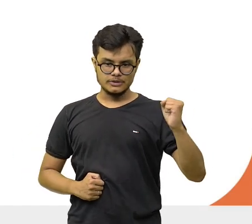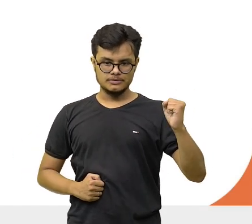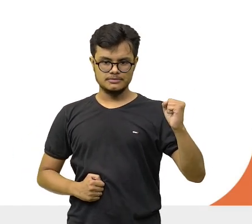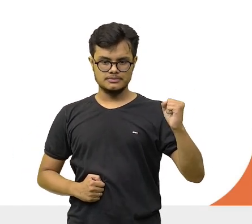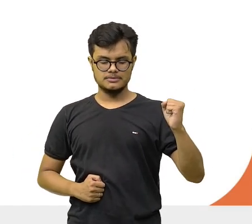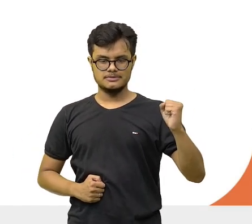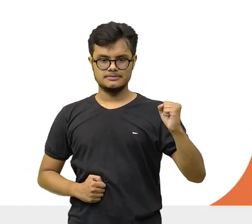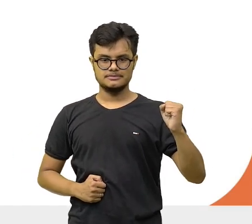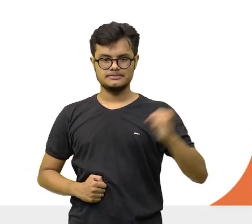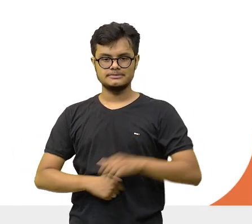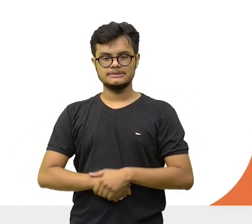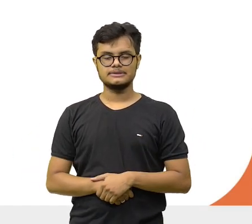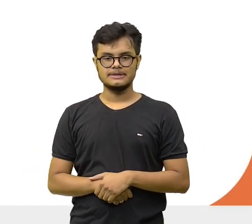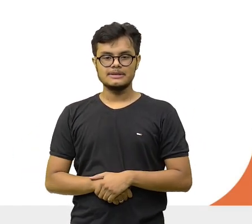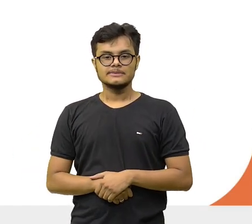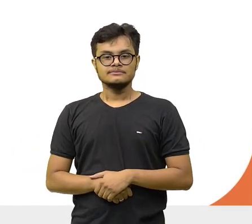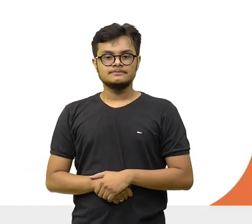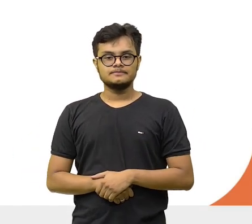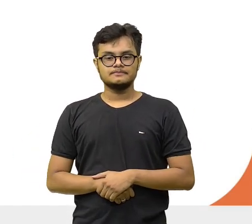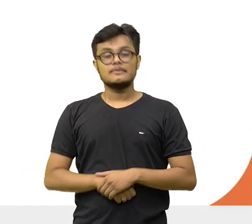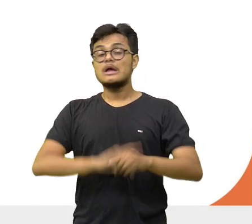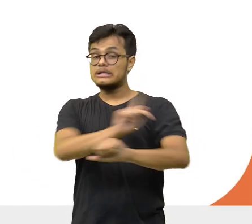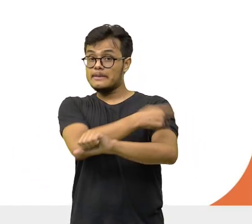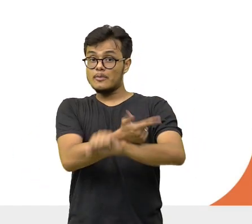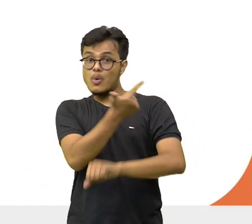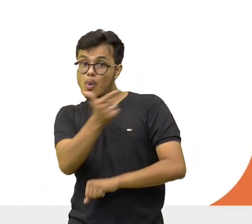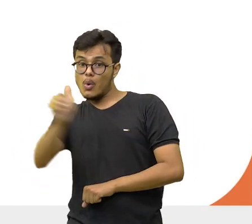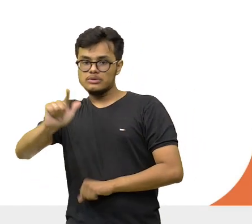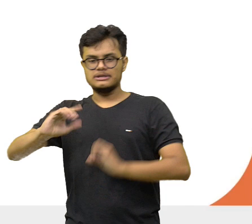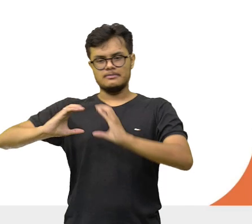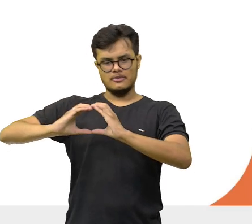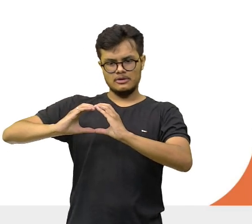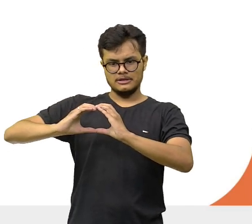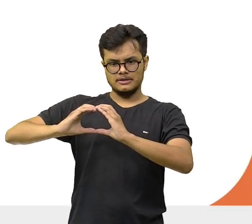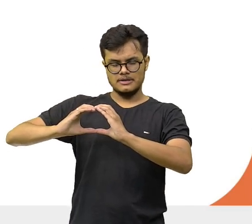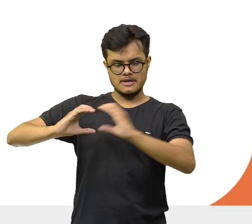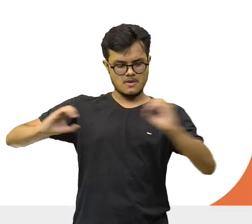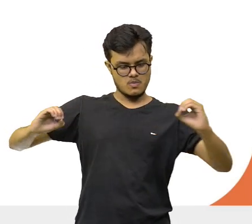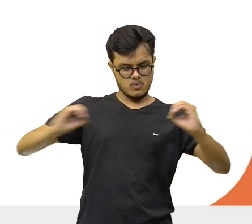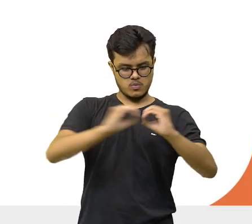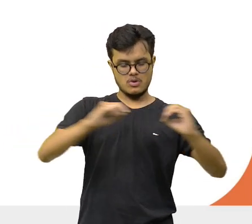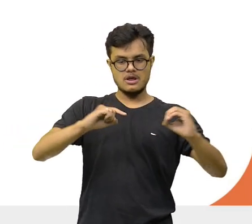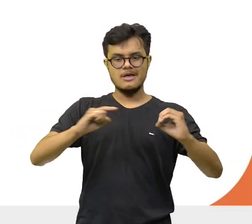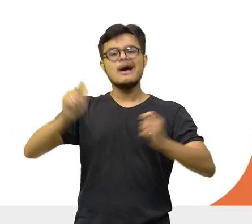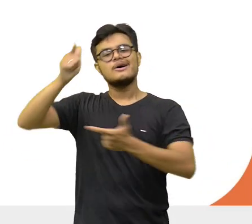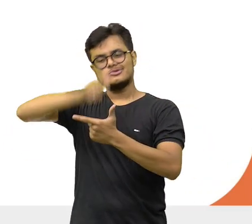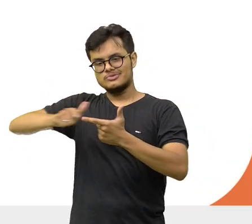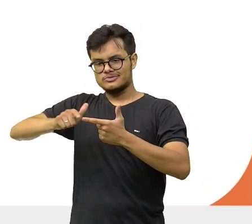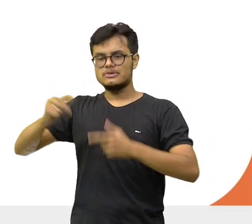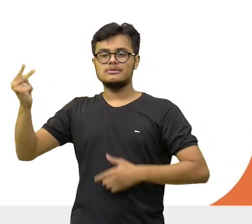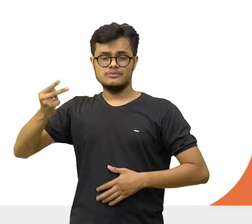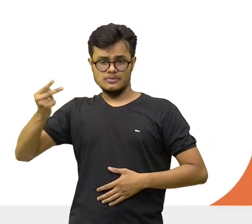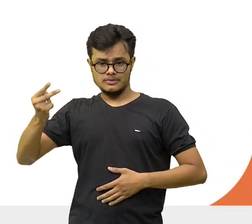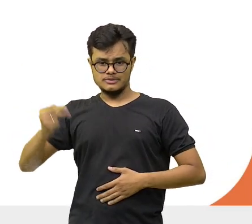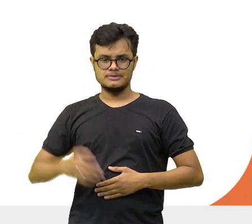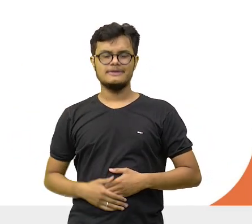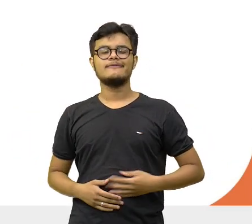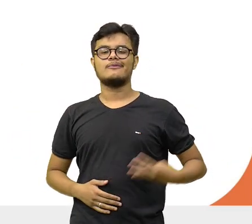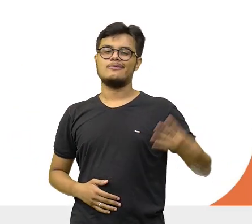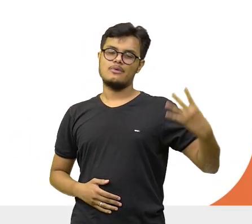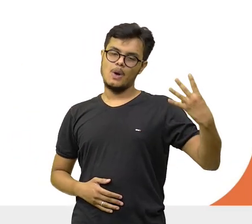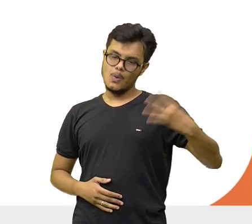microcoulomb. Quando ela entrou em contato depois com a outra bola vermelha, ela dividiu de novo por 2 e ficou